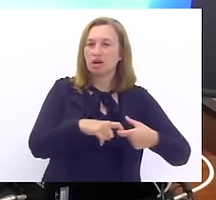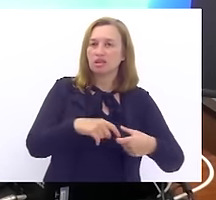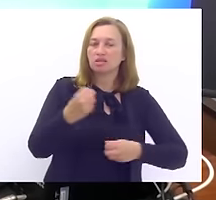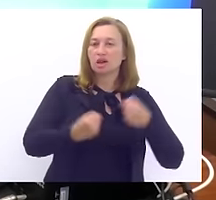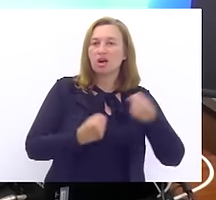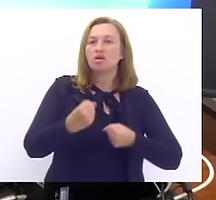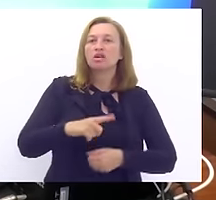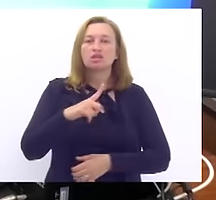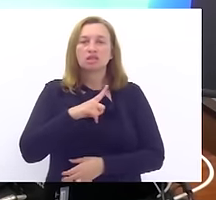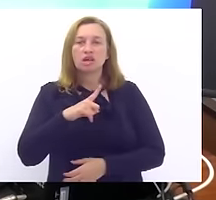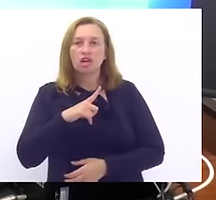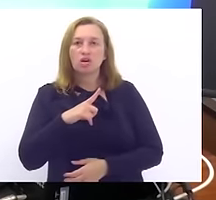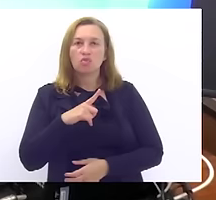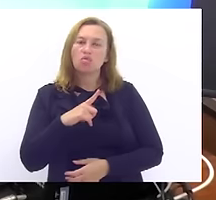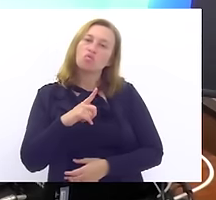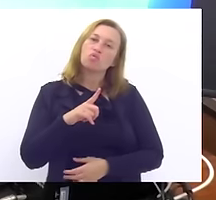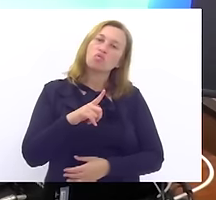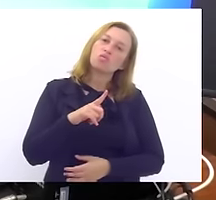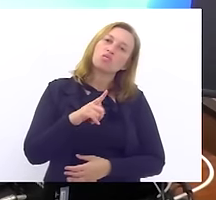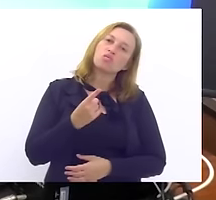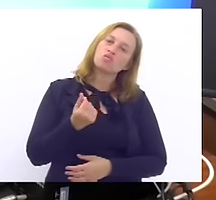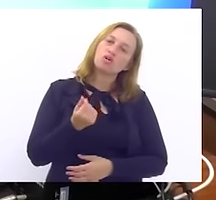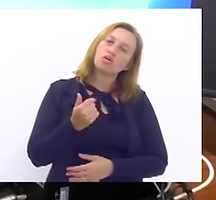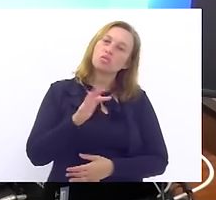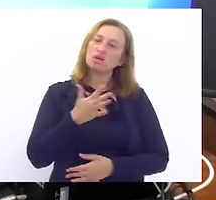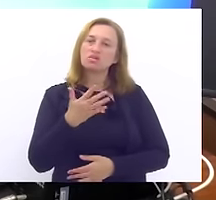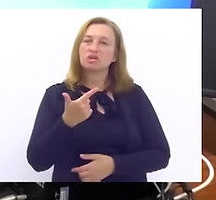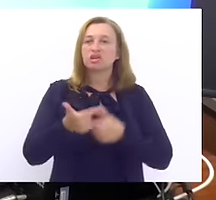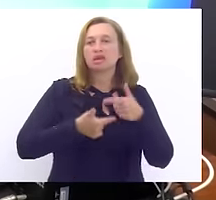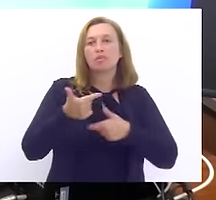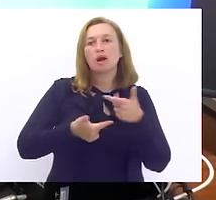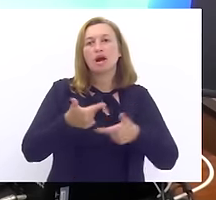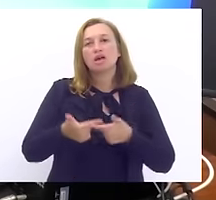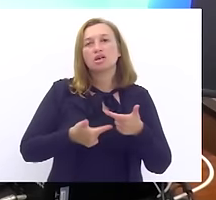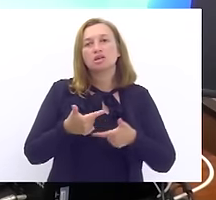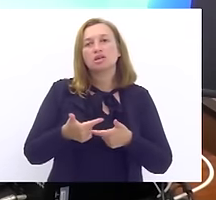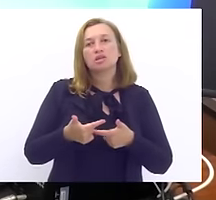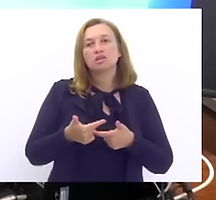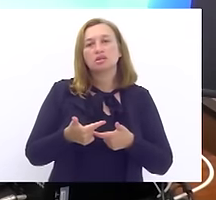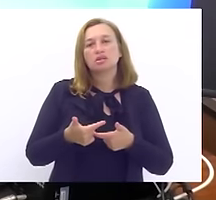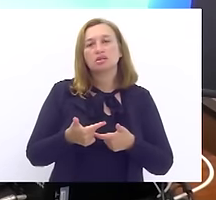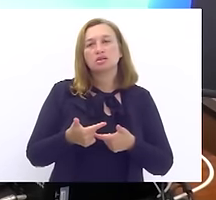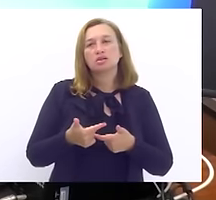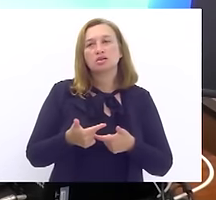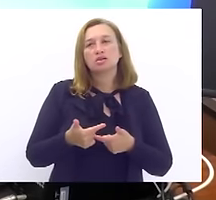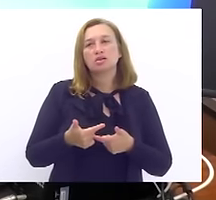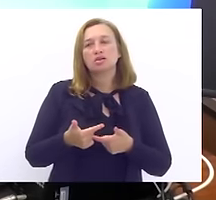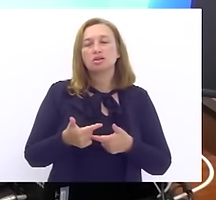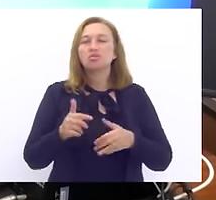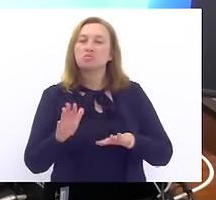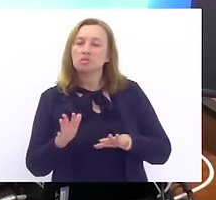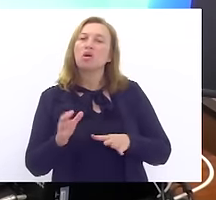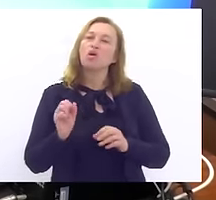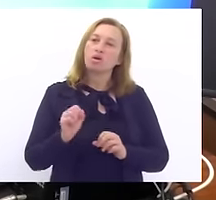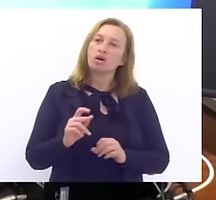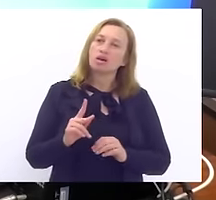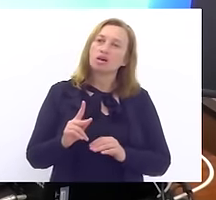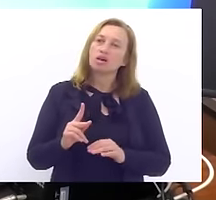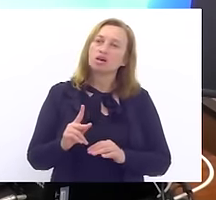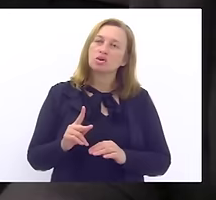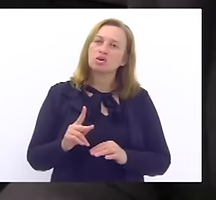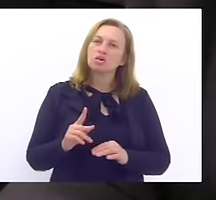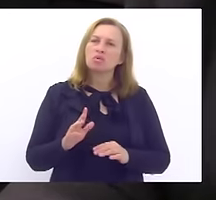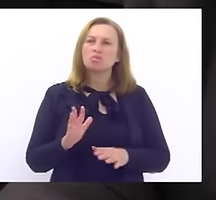tenho o valor de Ticket médio de serviço OK Tá mas eu tenho isso pode deixar na caixa o